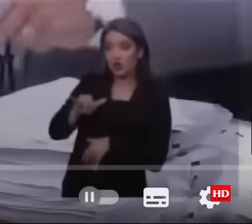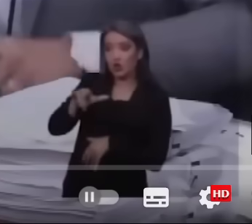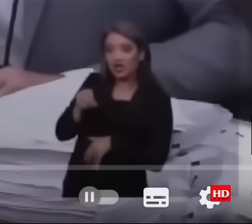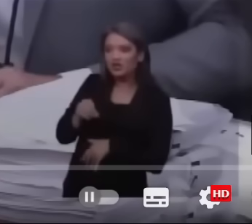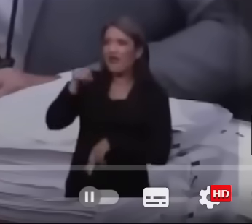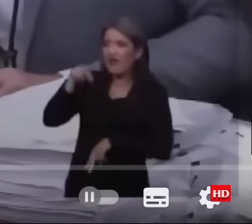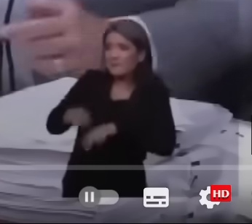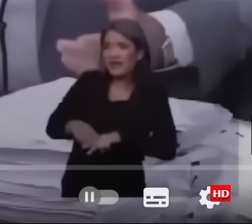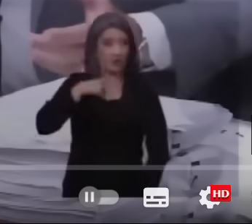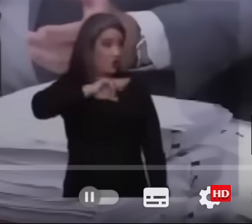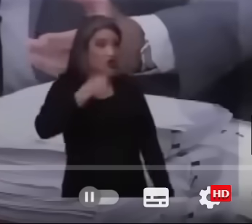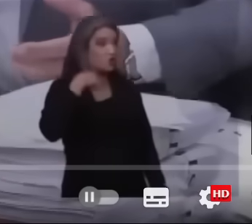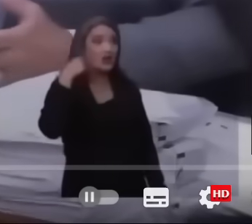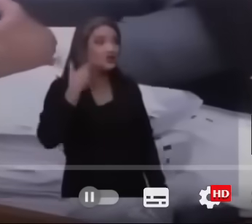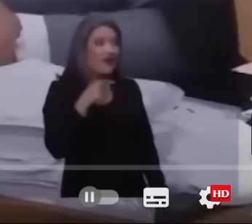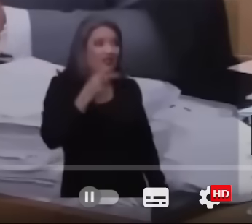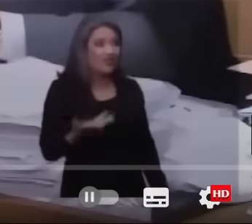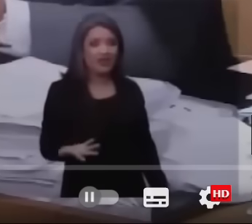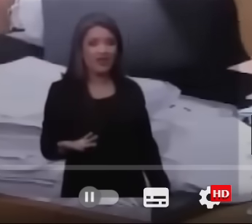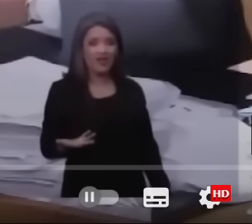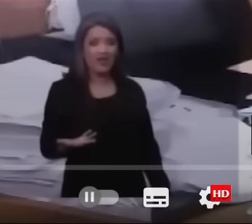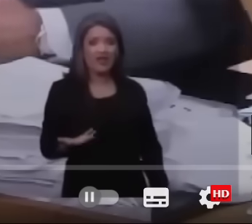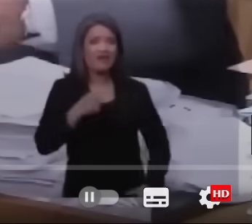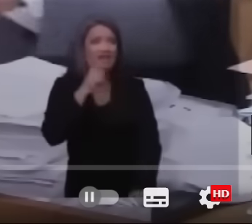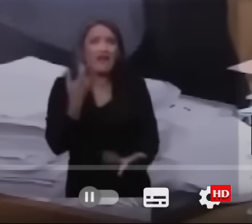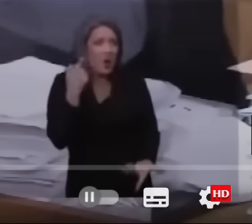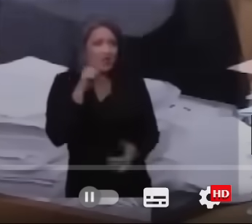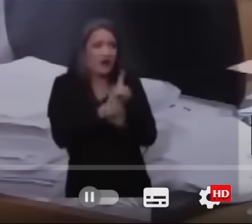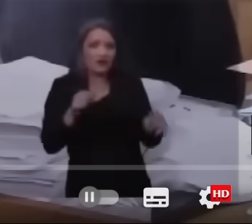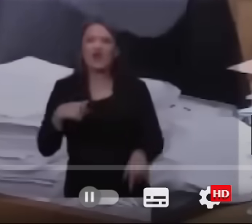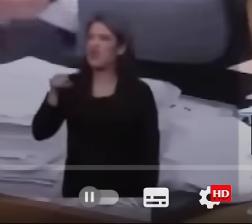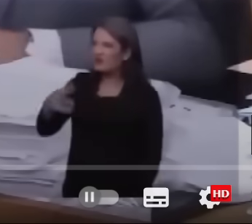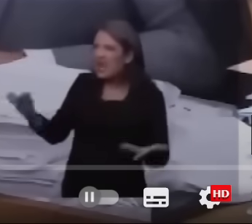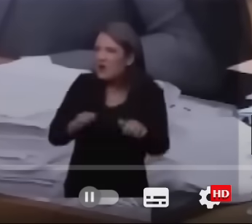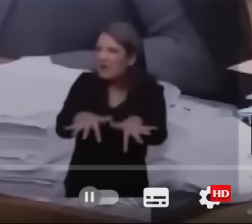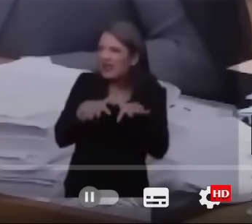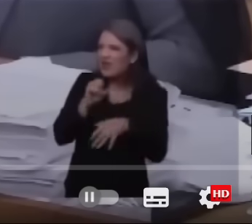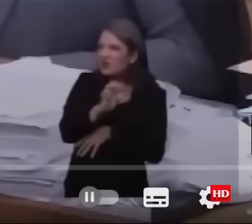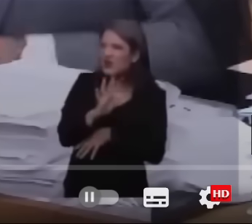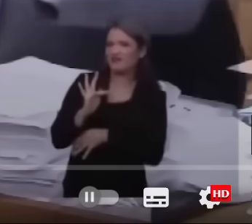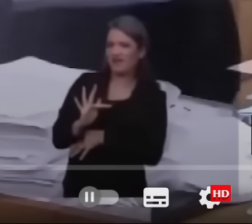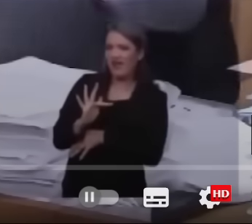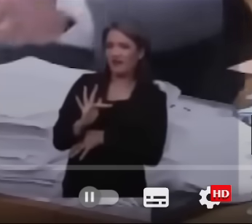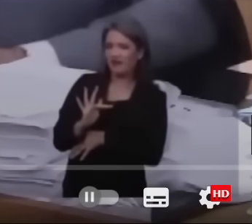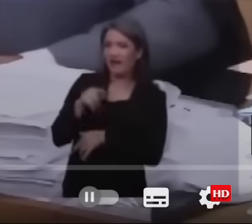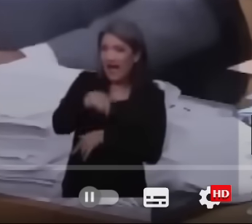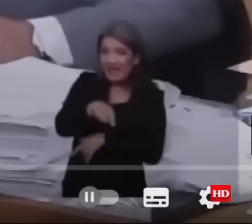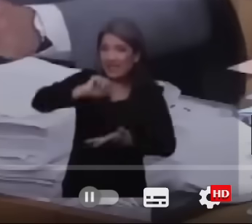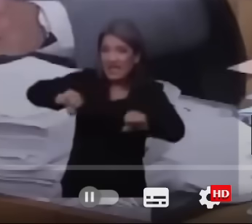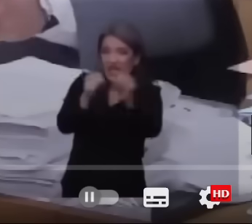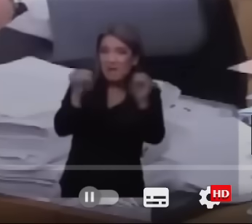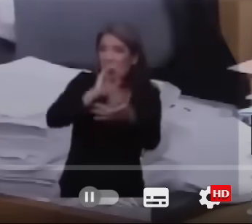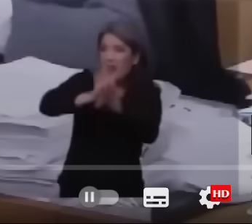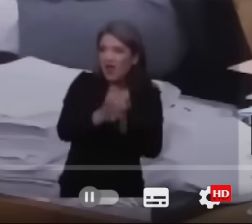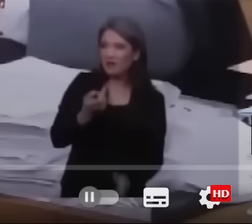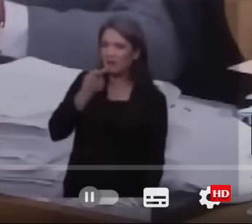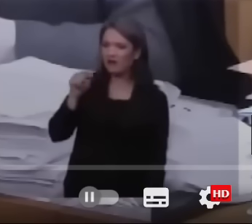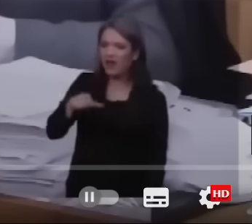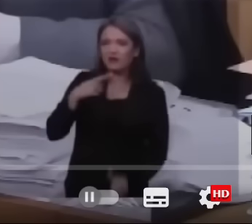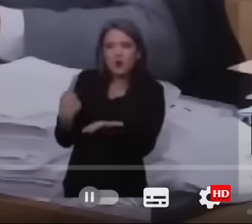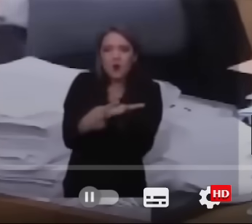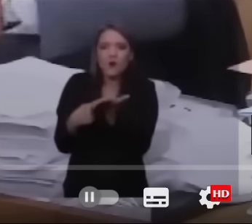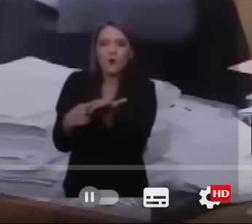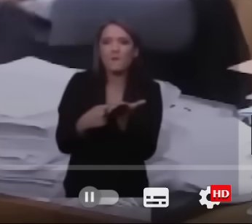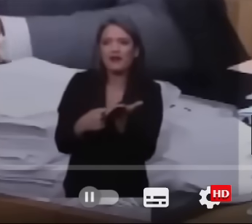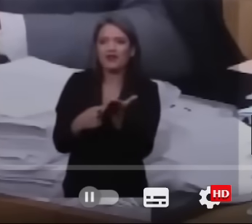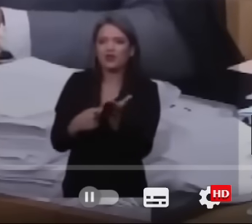não sou advogado de ninguém. E agora, Vossa Excelência, nem Vossa Excelência vem de B. Vossa Excelência vem no plenário do Supremo Tribunal Federal, que foi destruído para dizer que houve uma